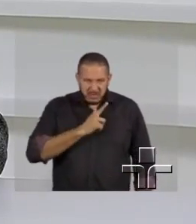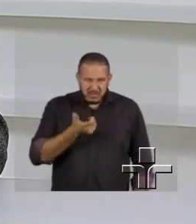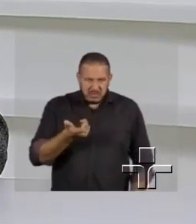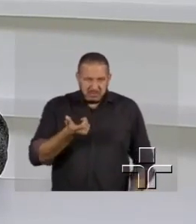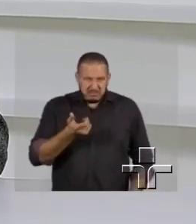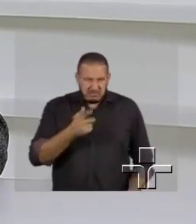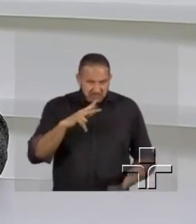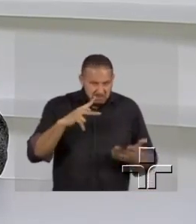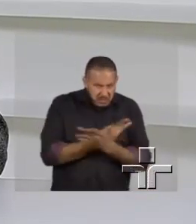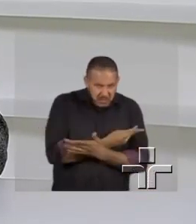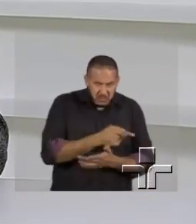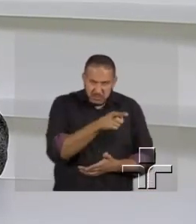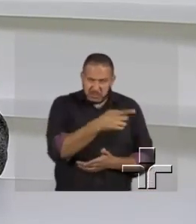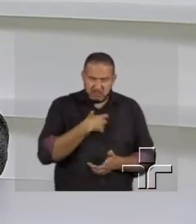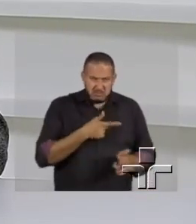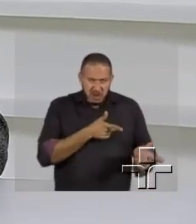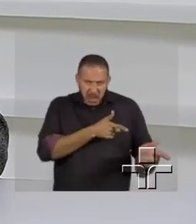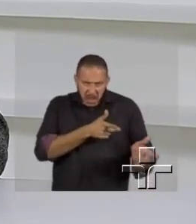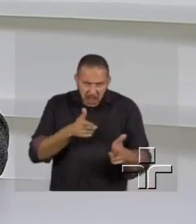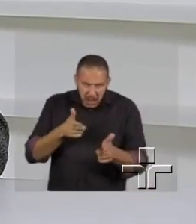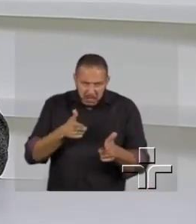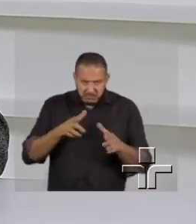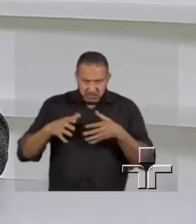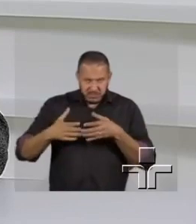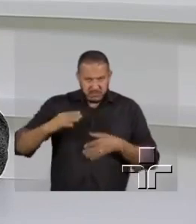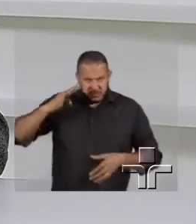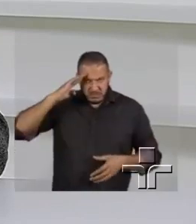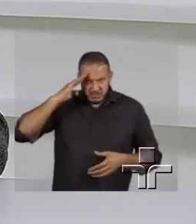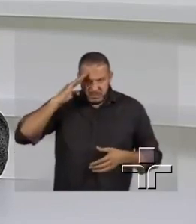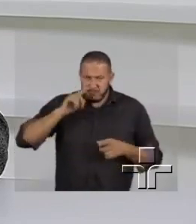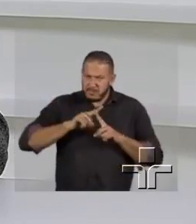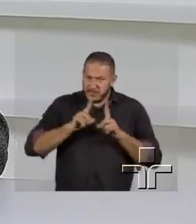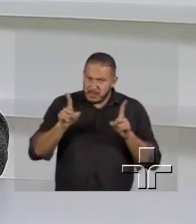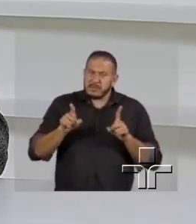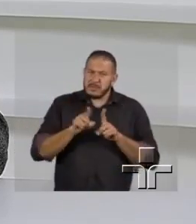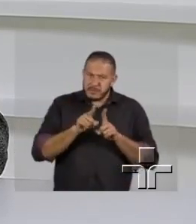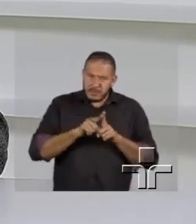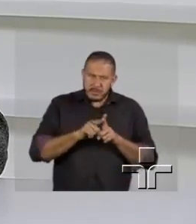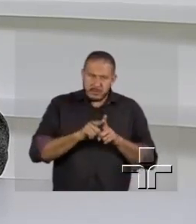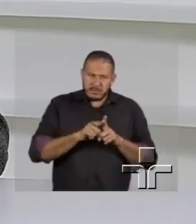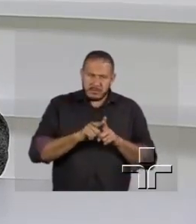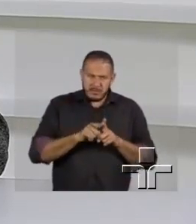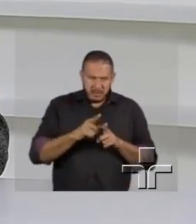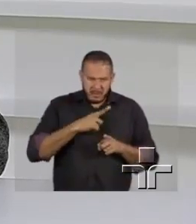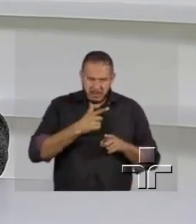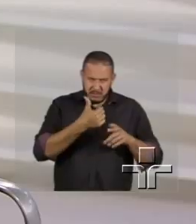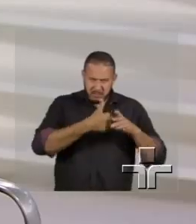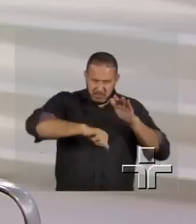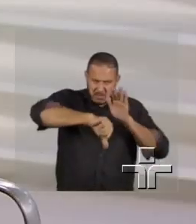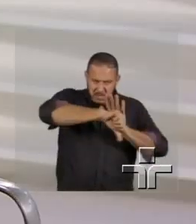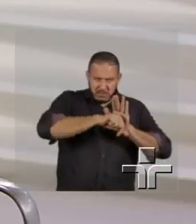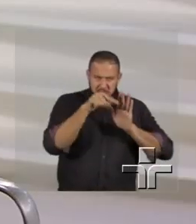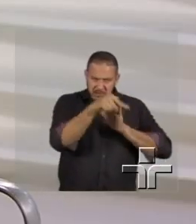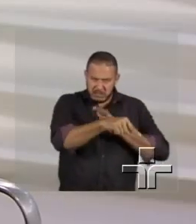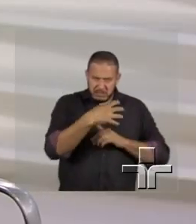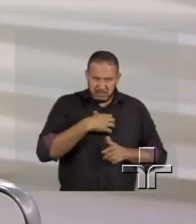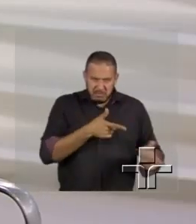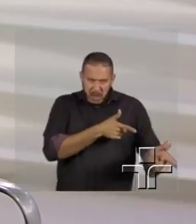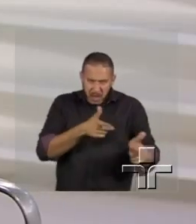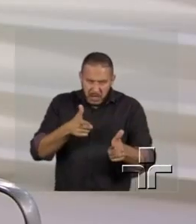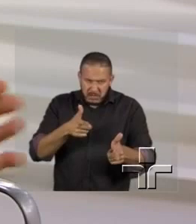os recursos do Congo são famosos. É por isso que tem conflito, tem 50